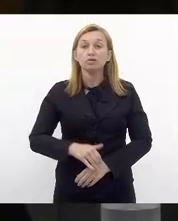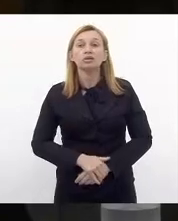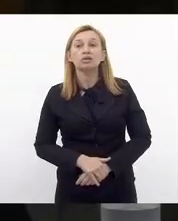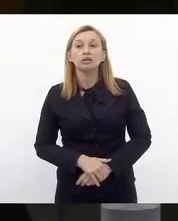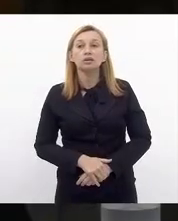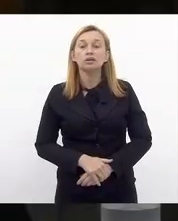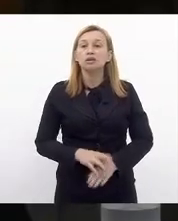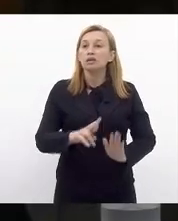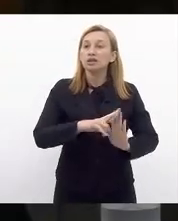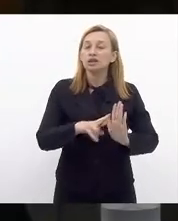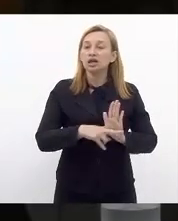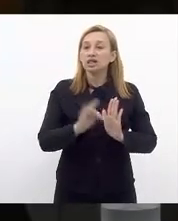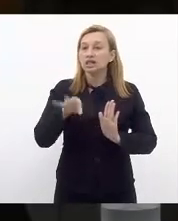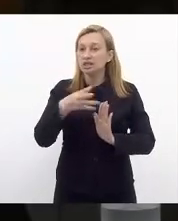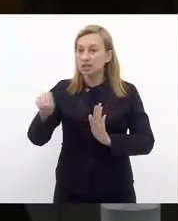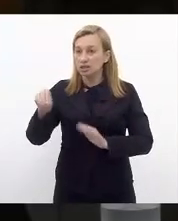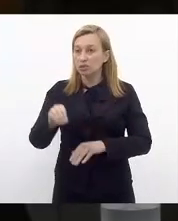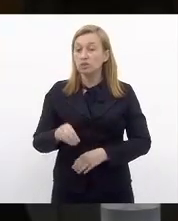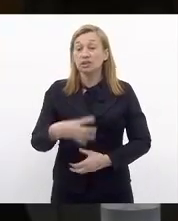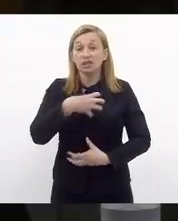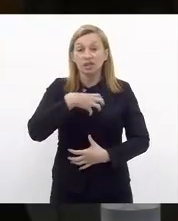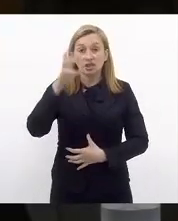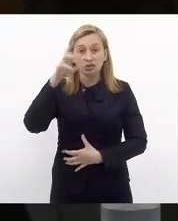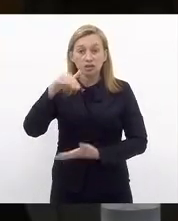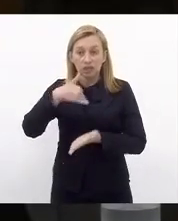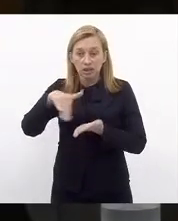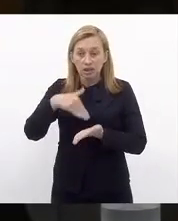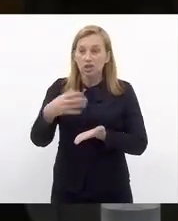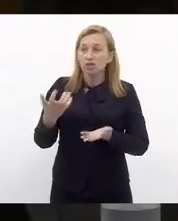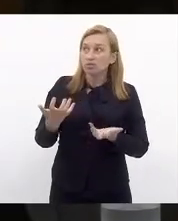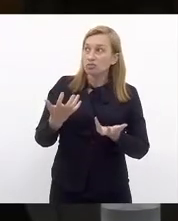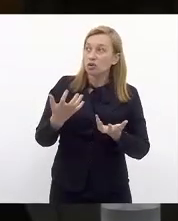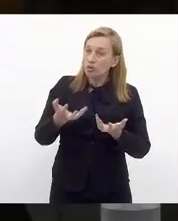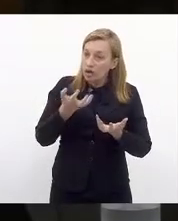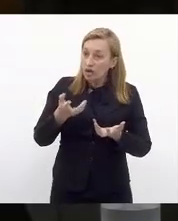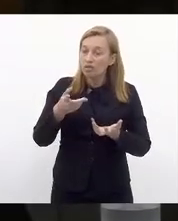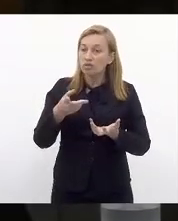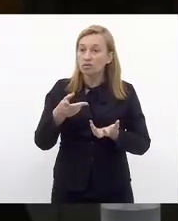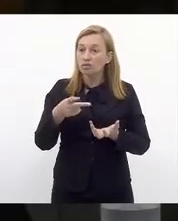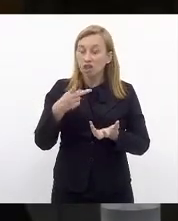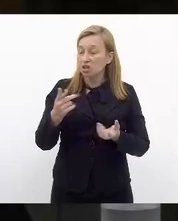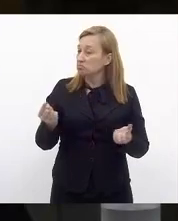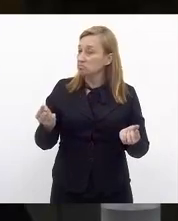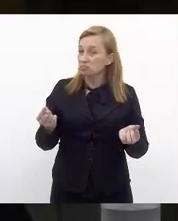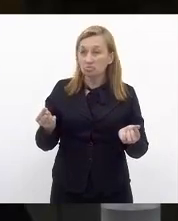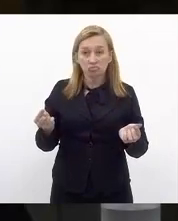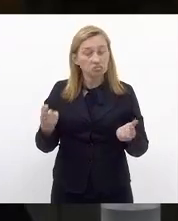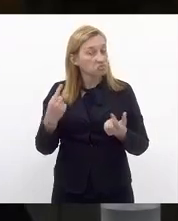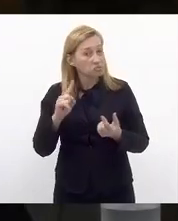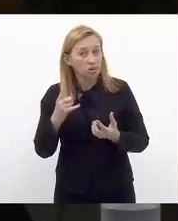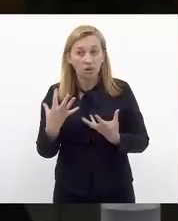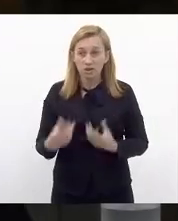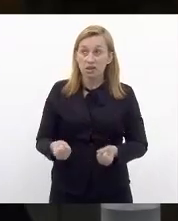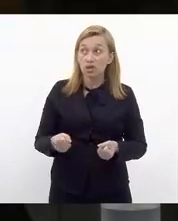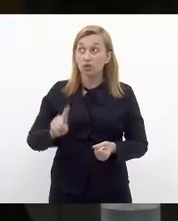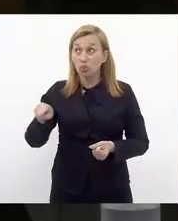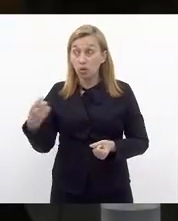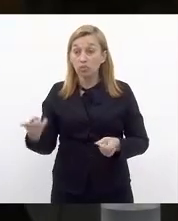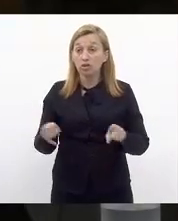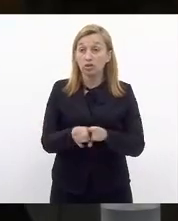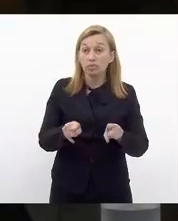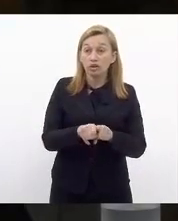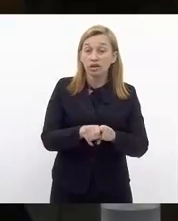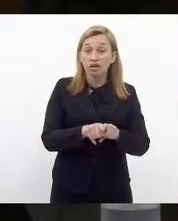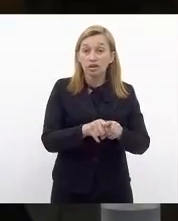no que diz respeito às regras de transição nesse tipo de secretário quero discordar de vossa senhoria e mais um ponto vossa senhoria